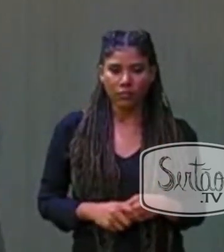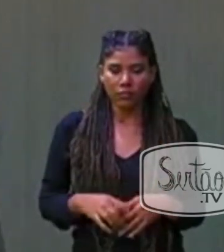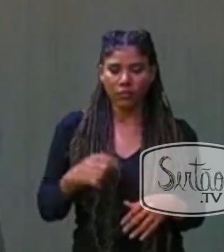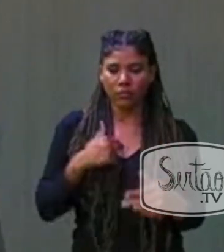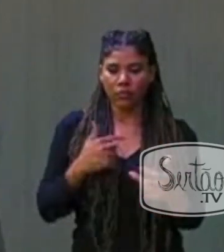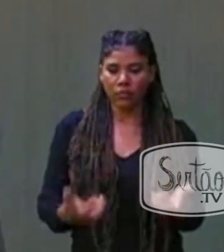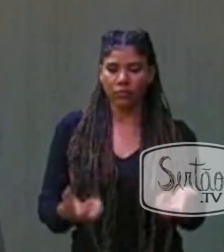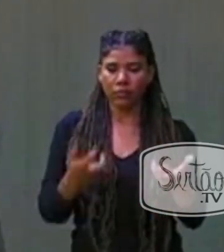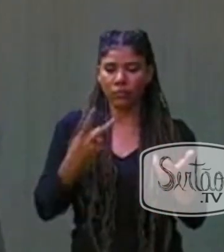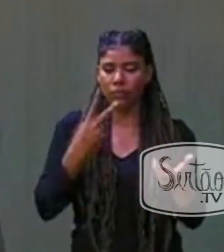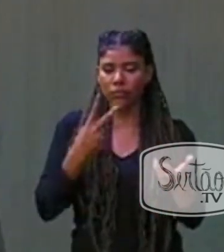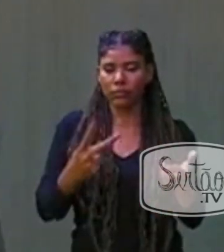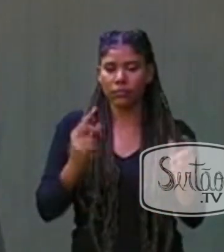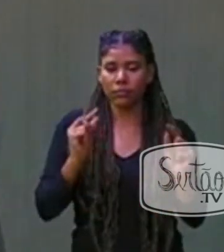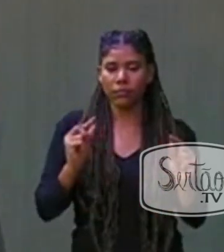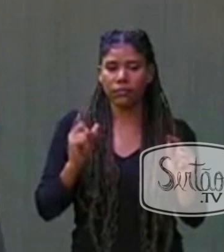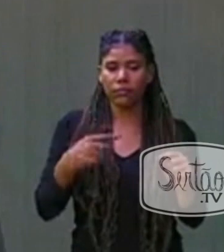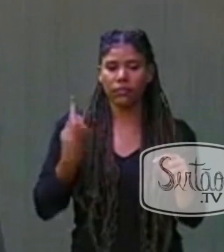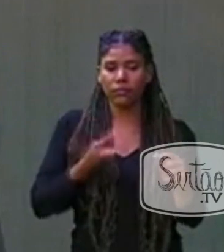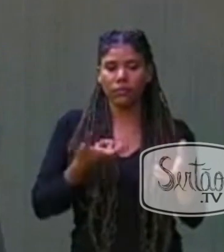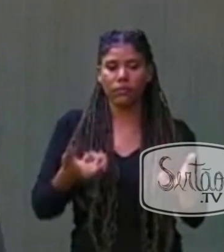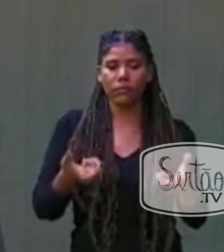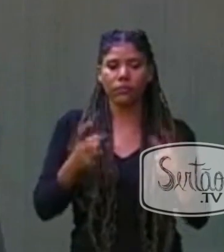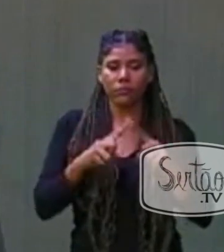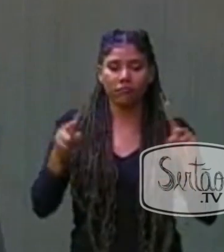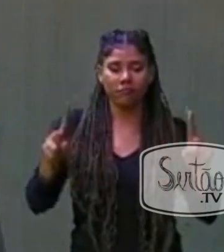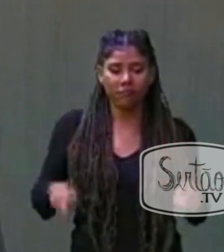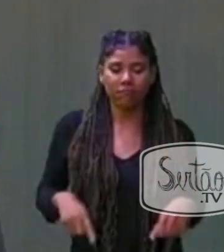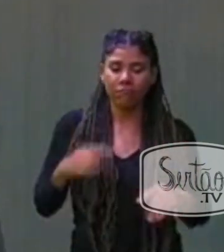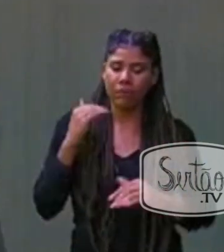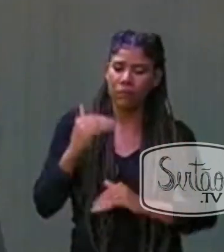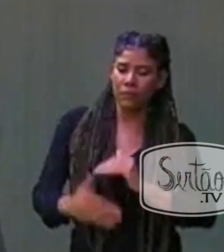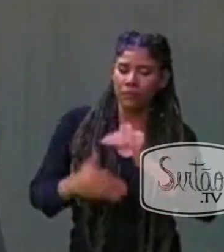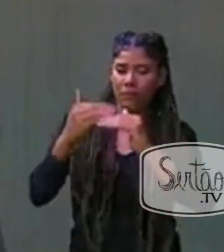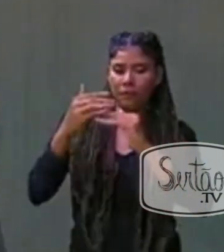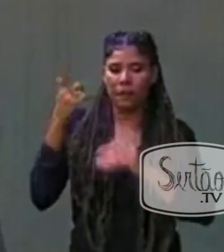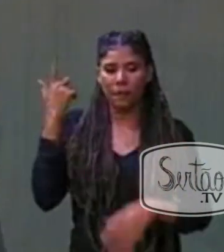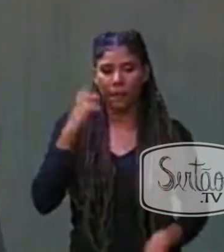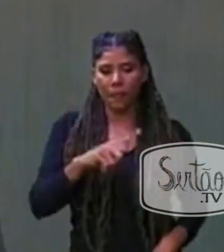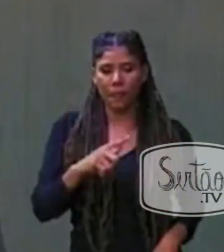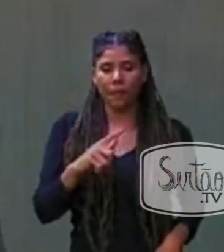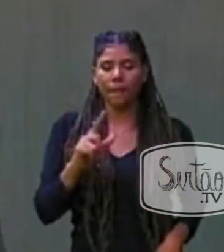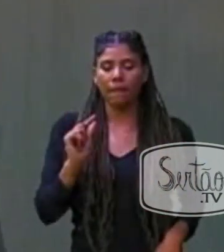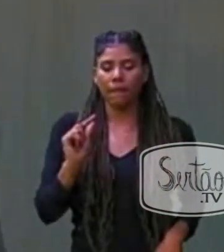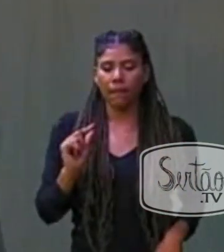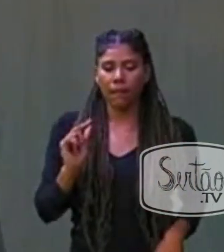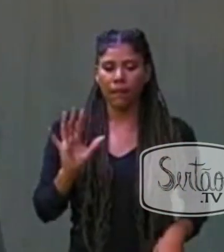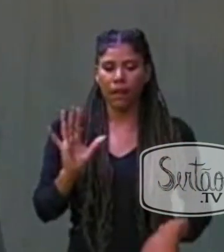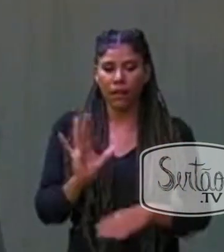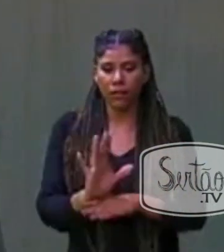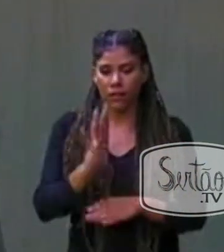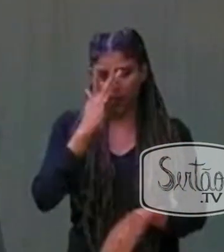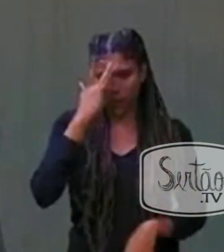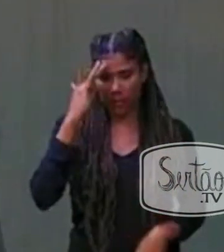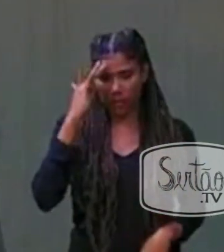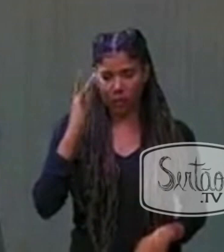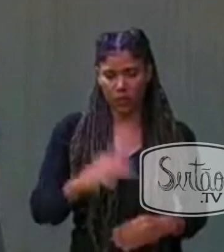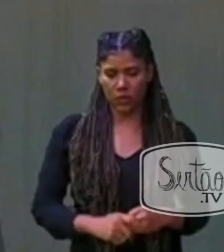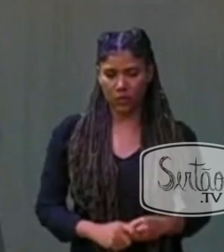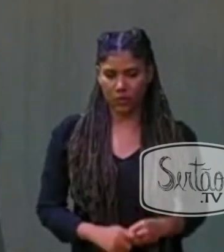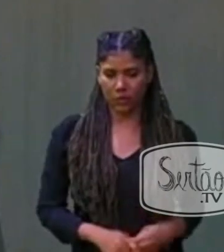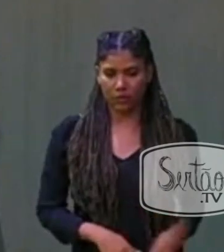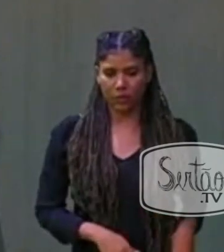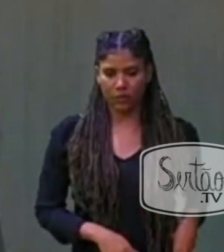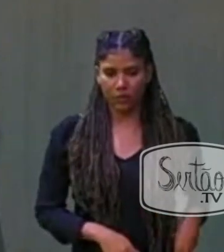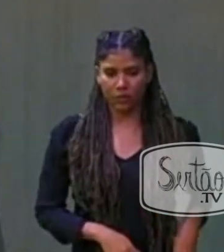queria dizer que nós queremos que esse programa chegue ainda mais àqueles que mais precisam, àqueles que precisam